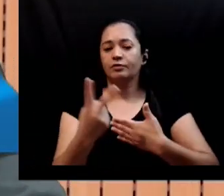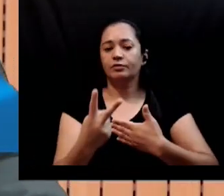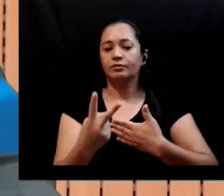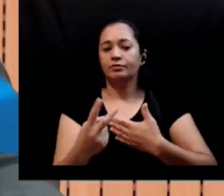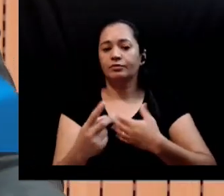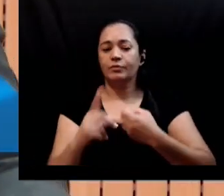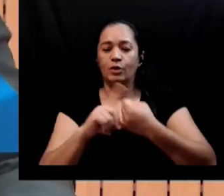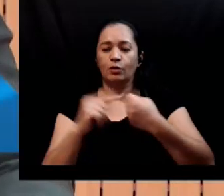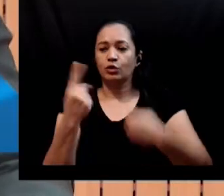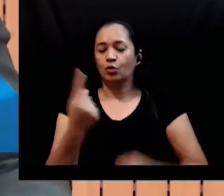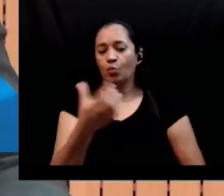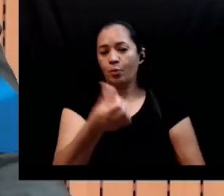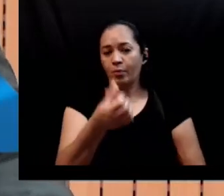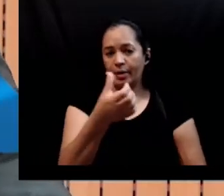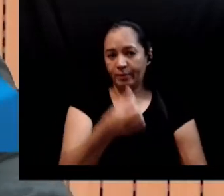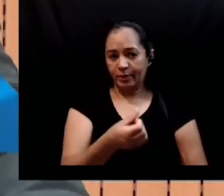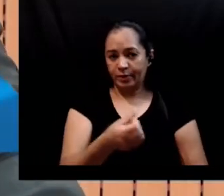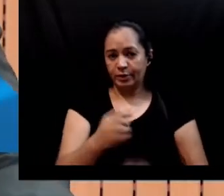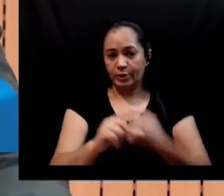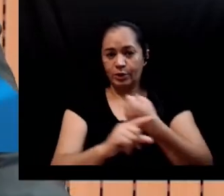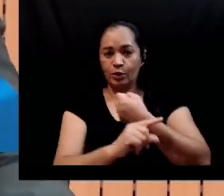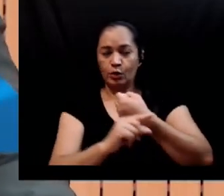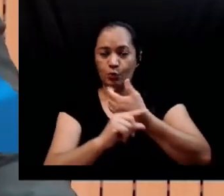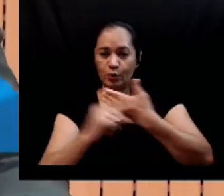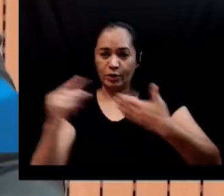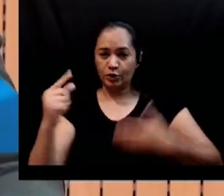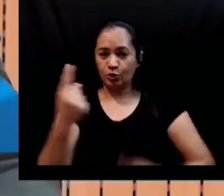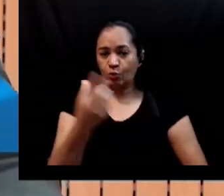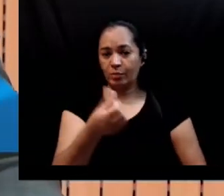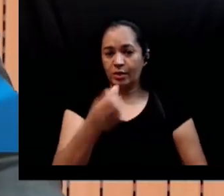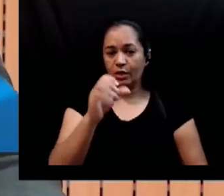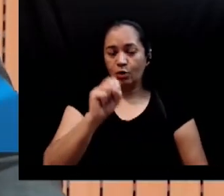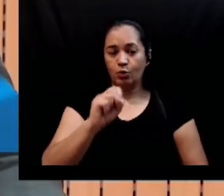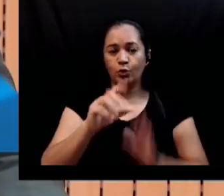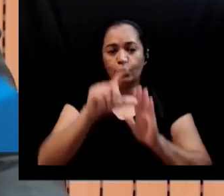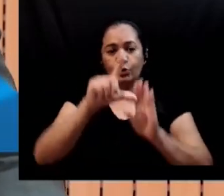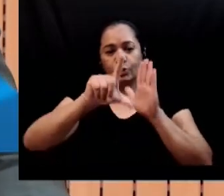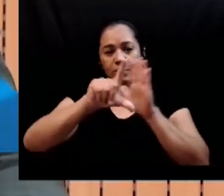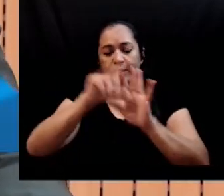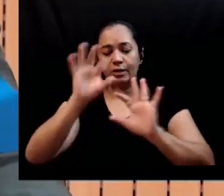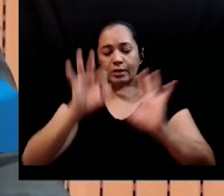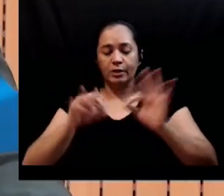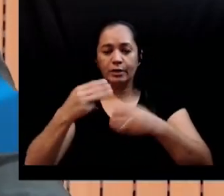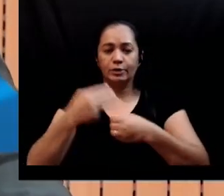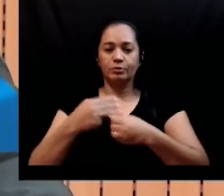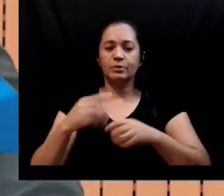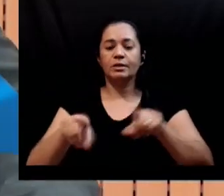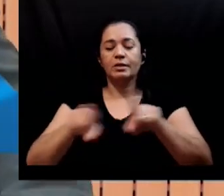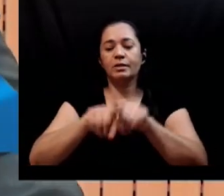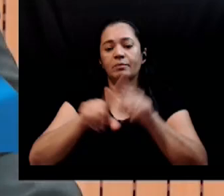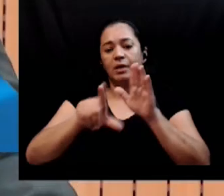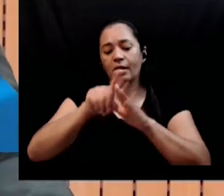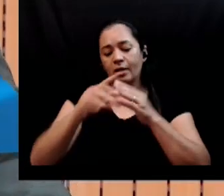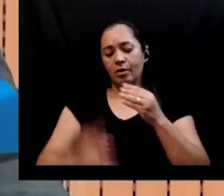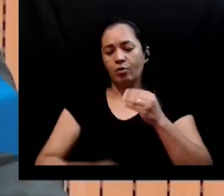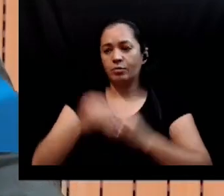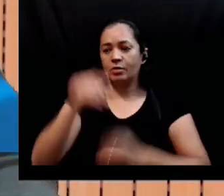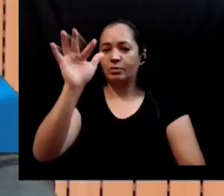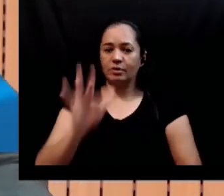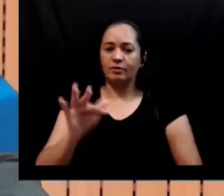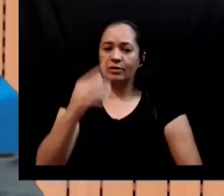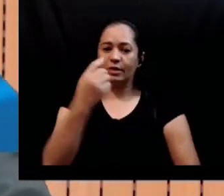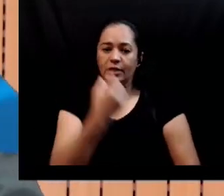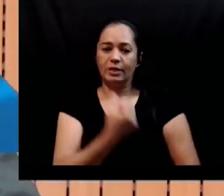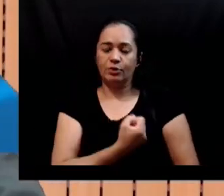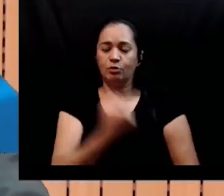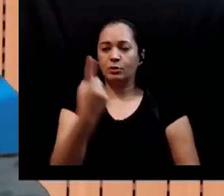e o artigo 168 da Lei Orgânica do Município e também a Lei Complementar Federal, a Lei 101, de 4 de maio